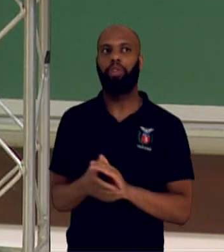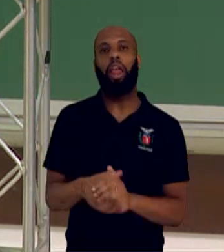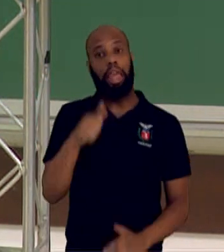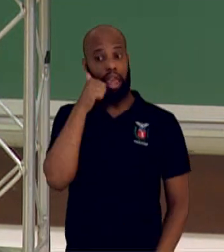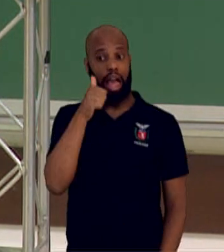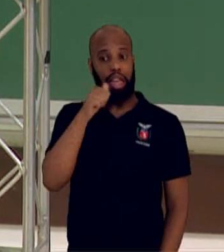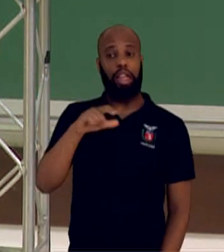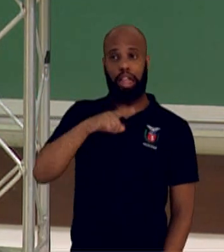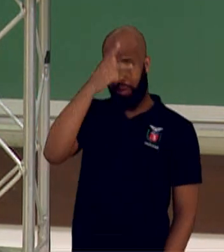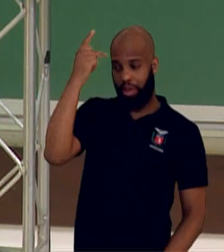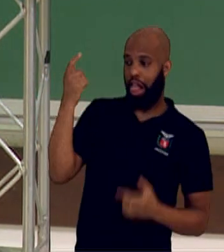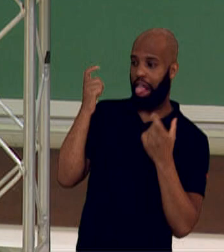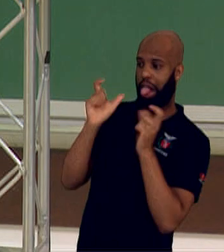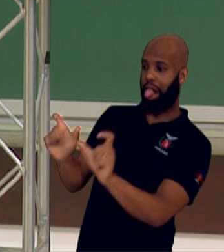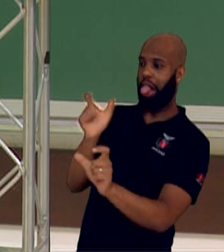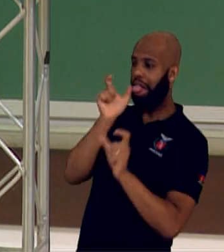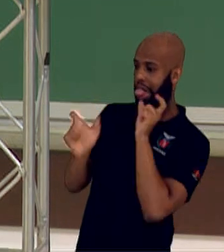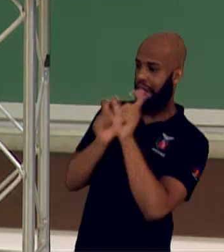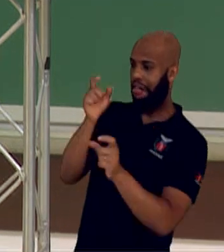que criou